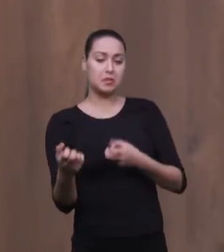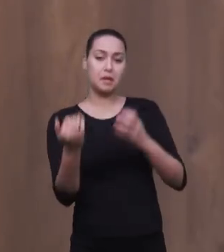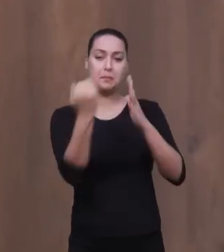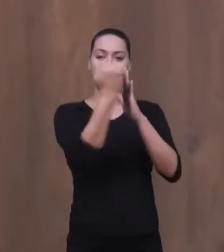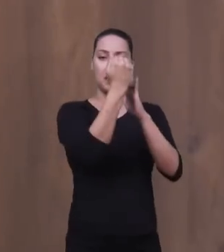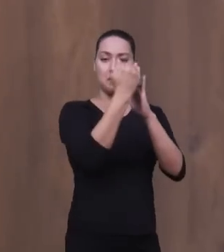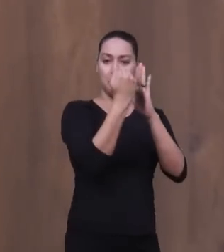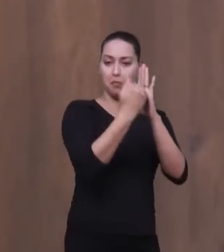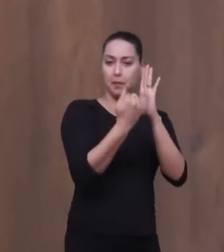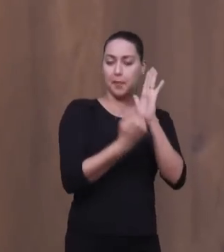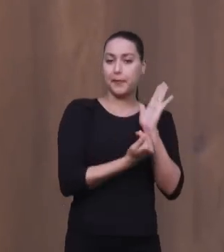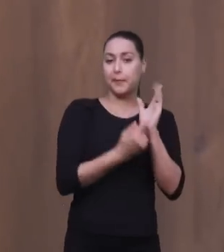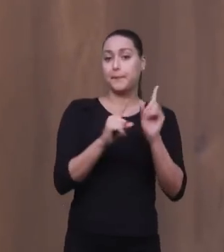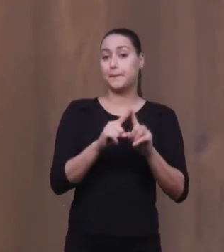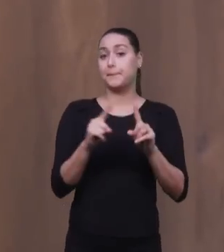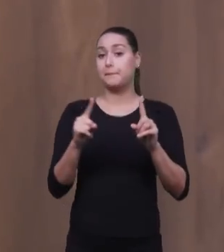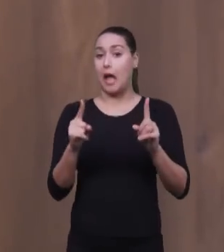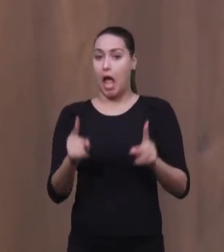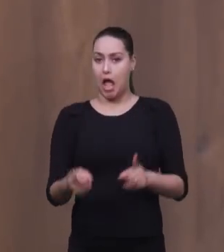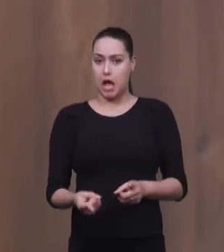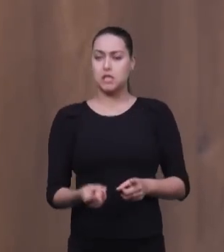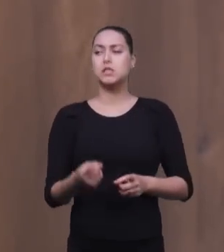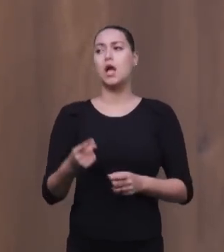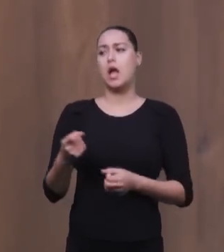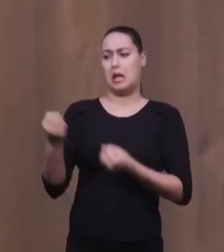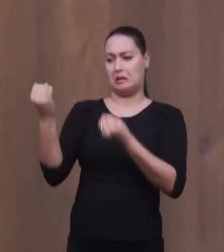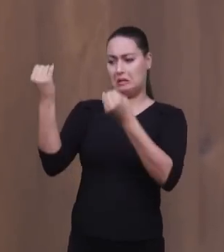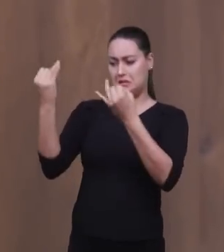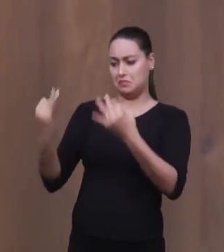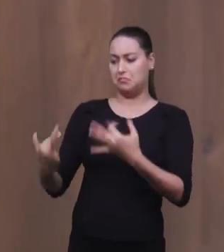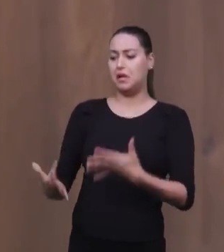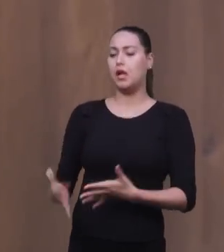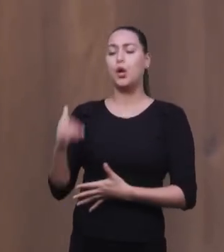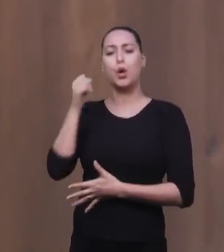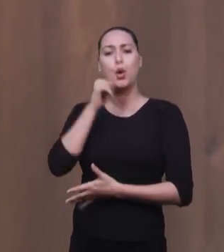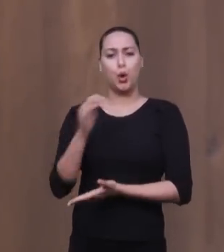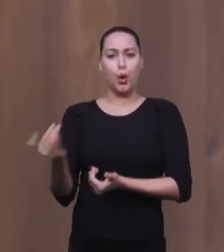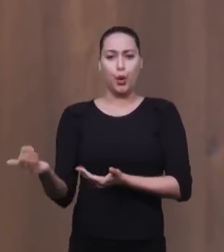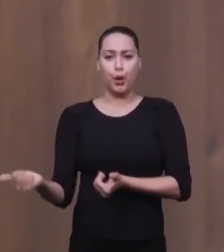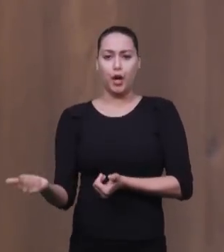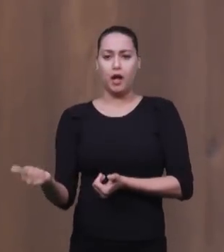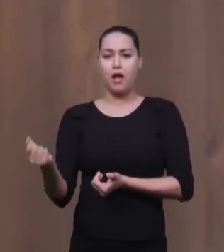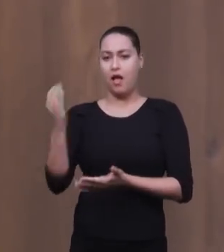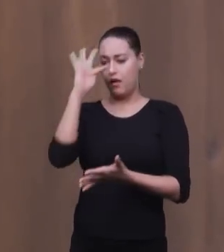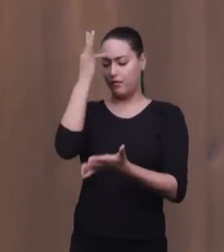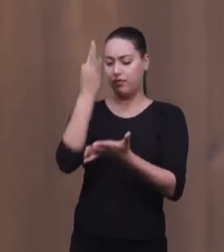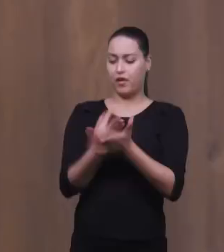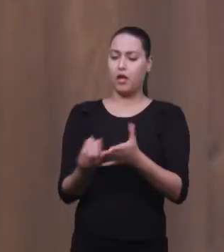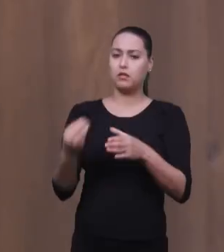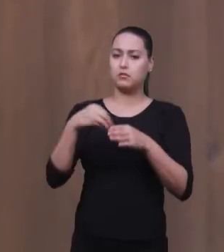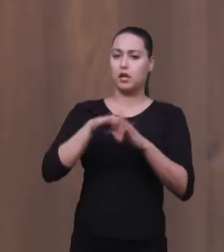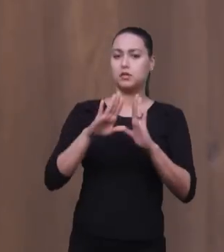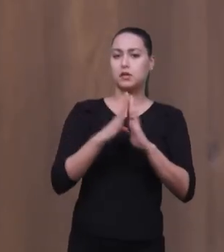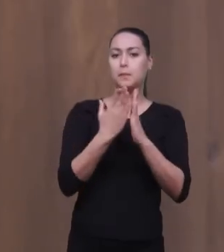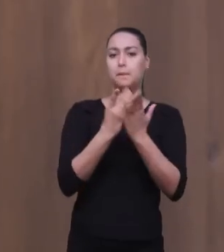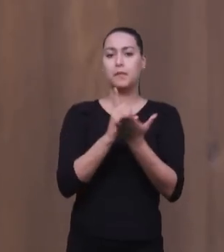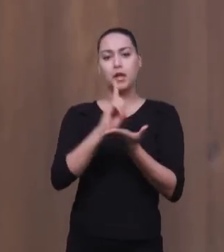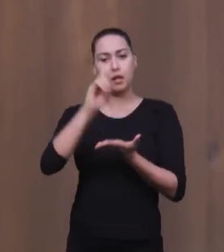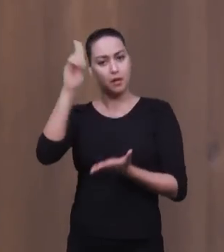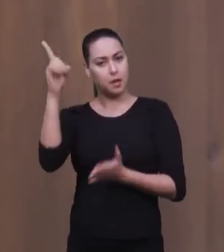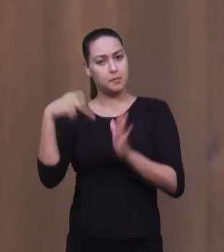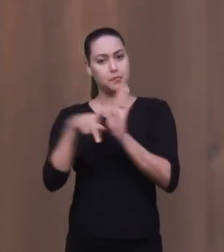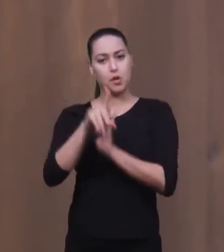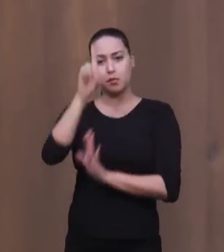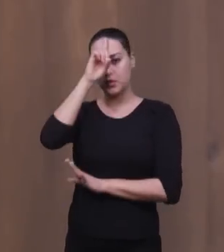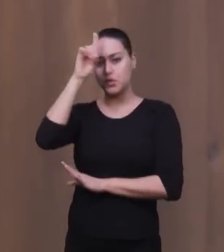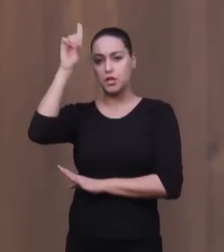aspectos aqui, né, relacionados à fé, mas esse aspecto que ela pontificou está relacionado a uma fé que nós cremos ser uma fé bíblica, uma fé que provém